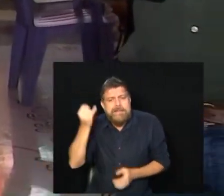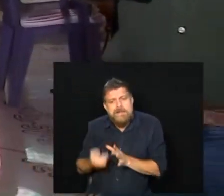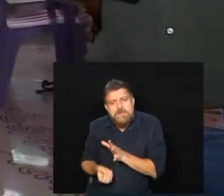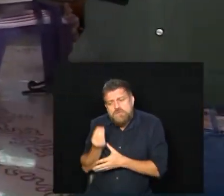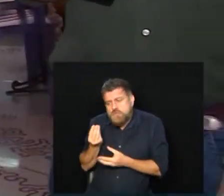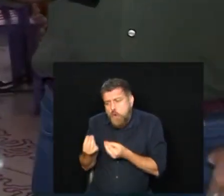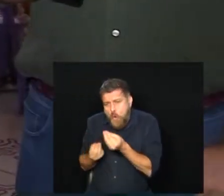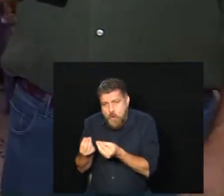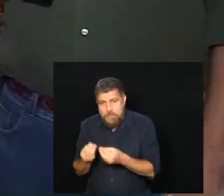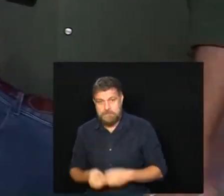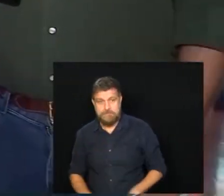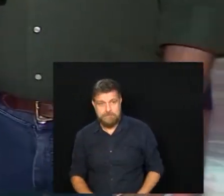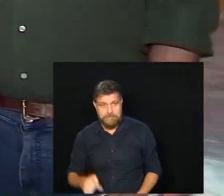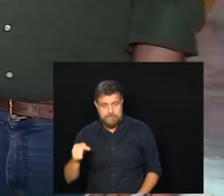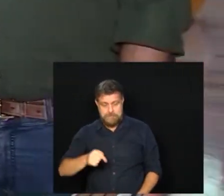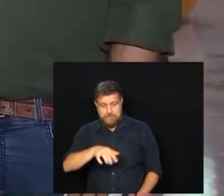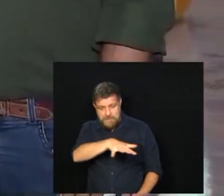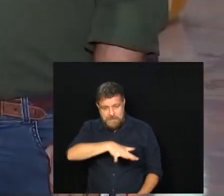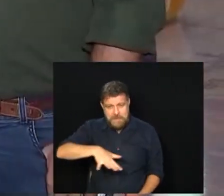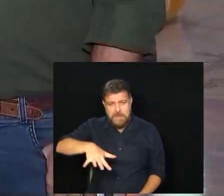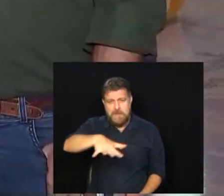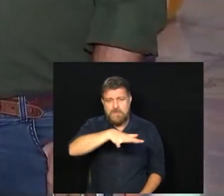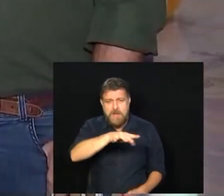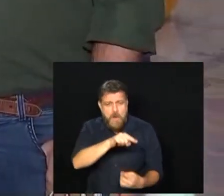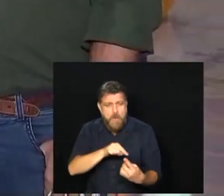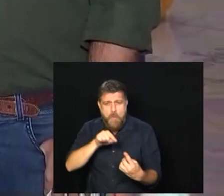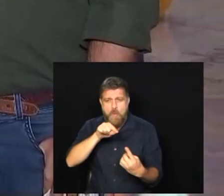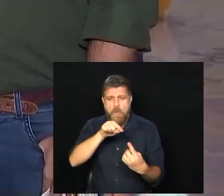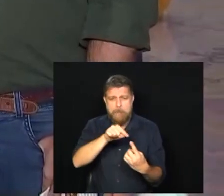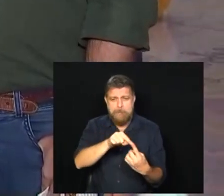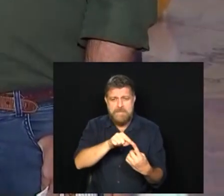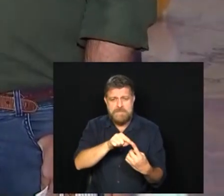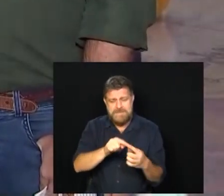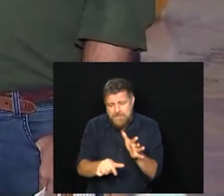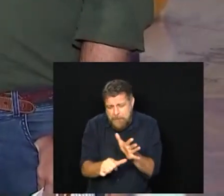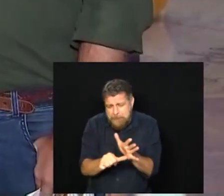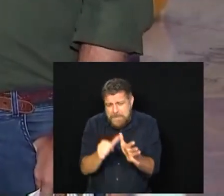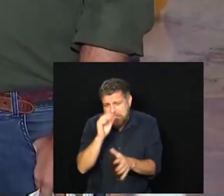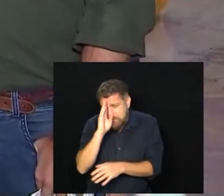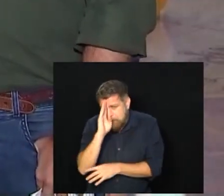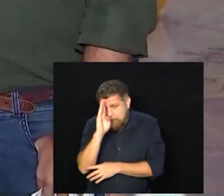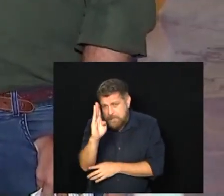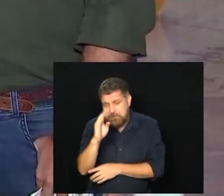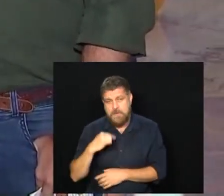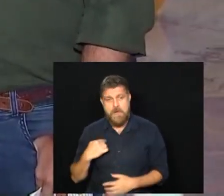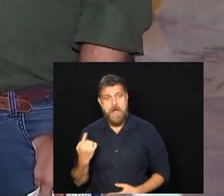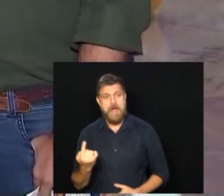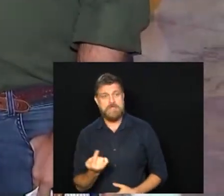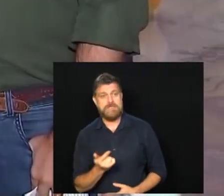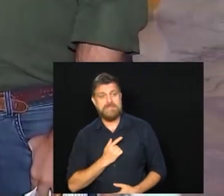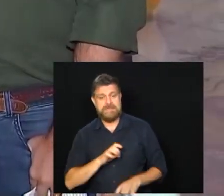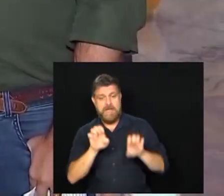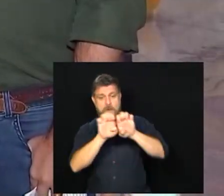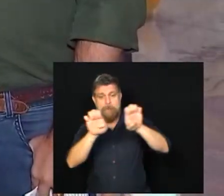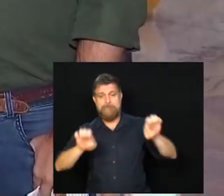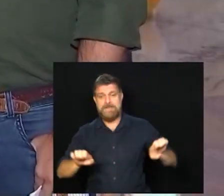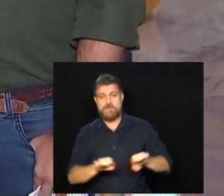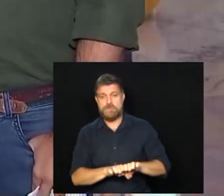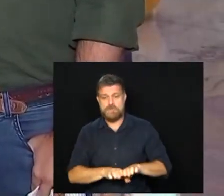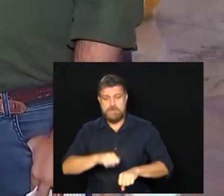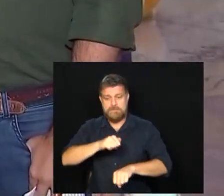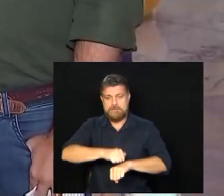esse espaço físico, ele veio mesmo com um objetivo primeiro da gente ter a estrutura física